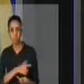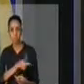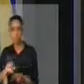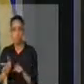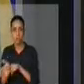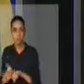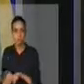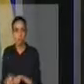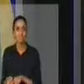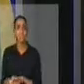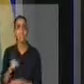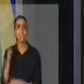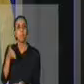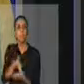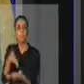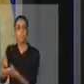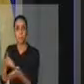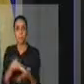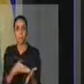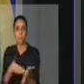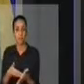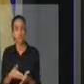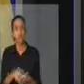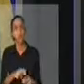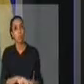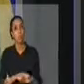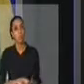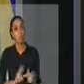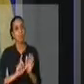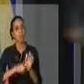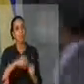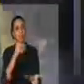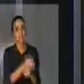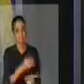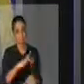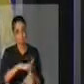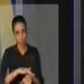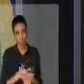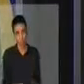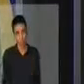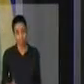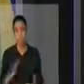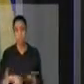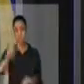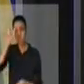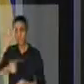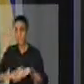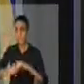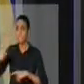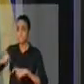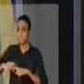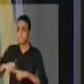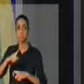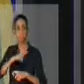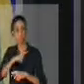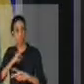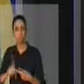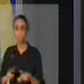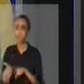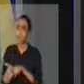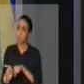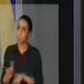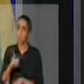diagnóstico de câncer seja muitas vezes protelado. Temos às vezes o médico disponível, temos às vezes a